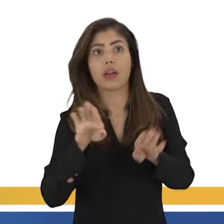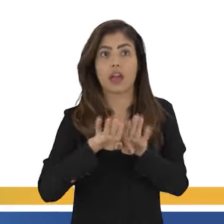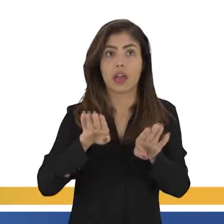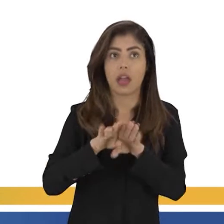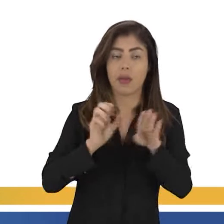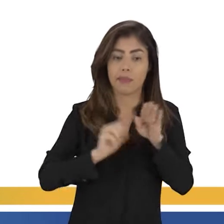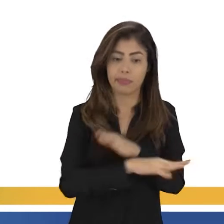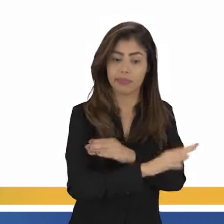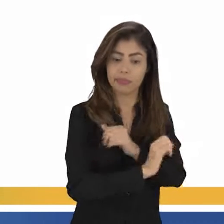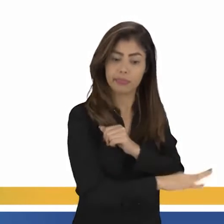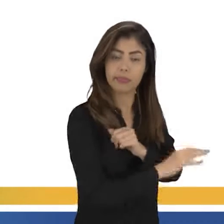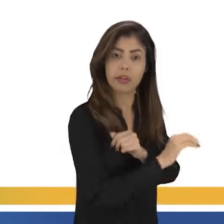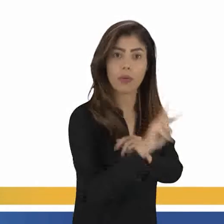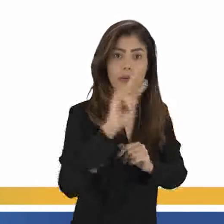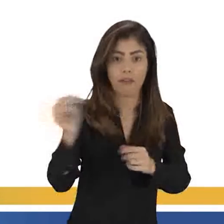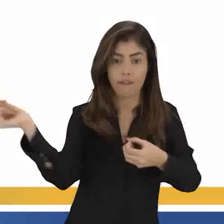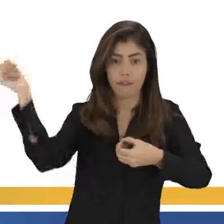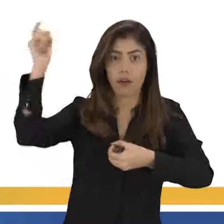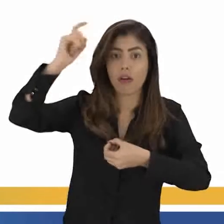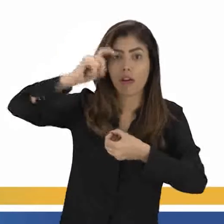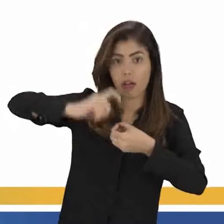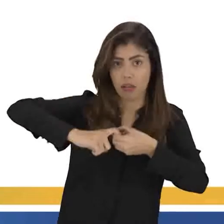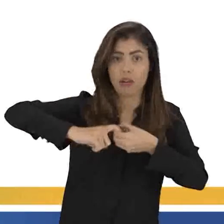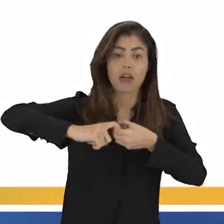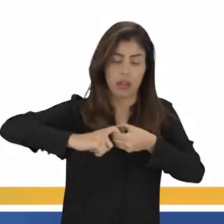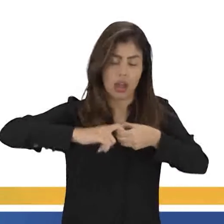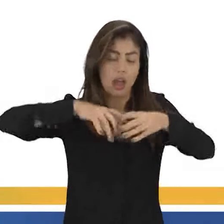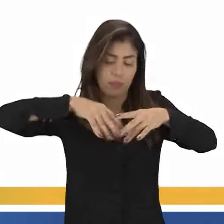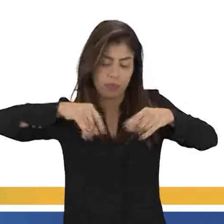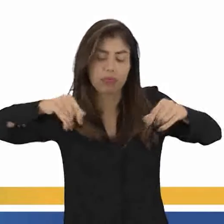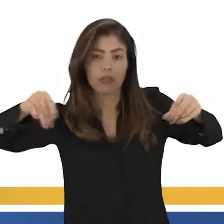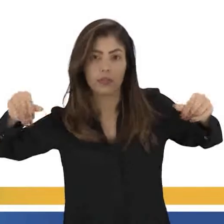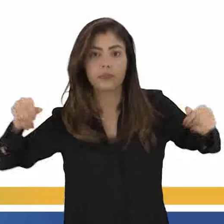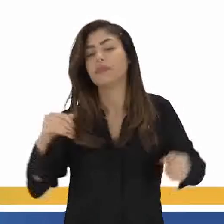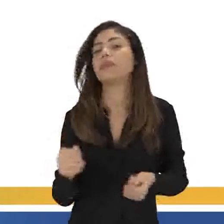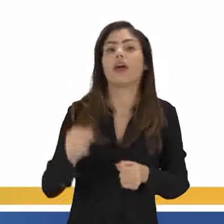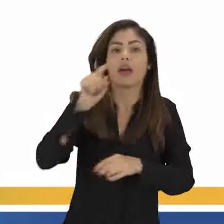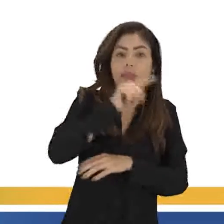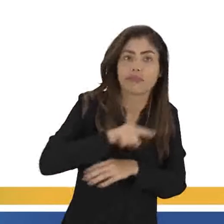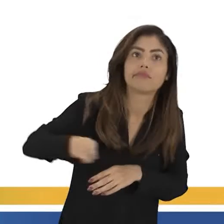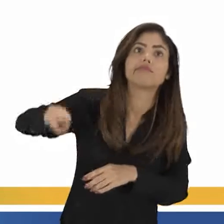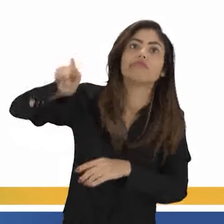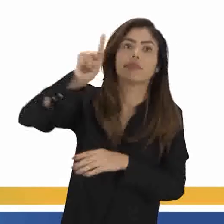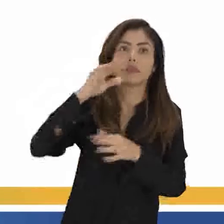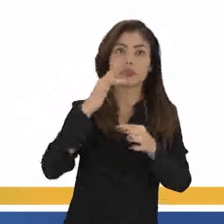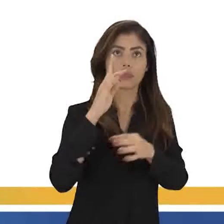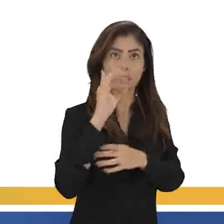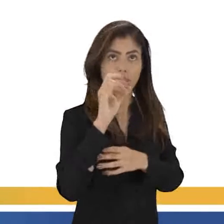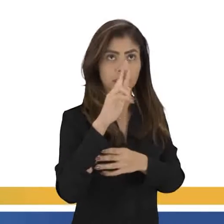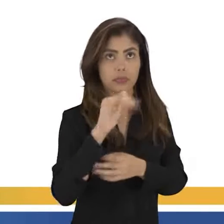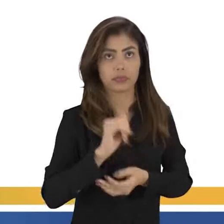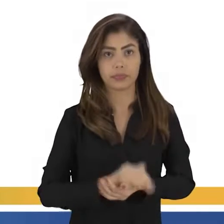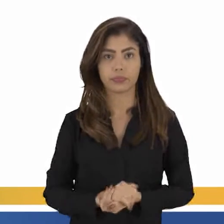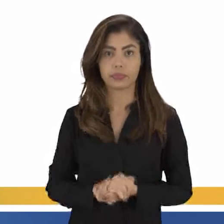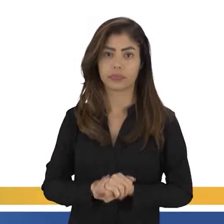excrementos, ele retorna, para o solo. Então, esse é o ciclo do fósforo. Vamos lá.